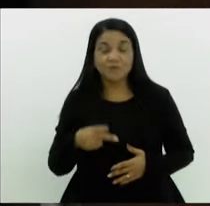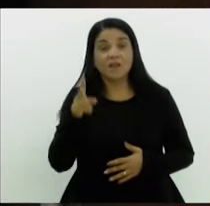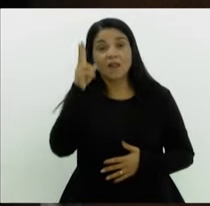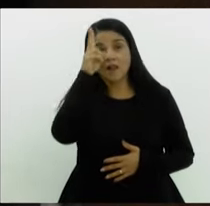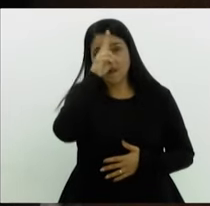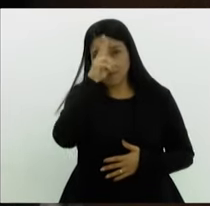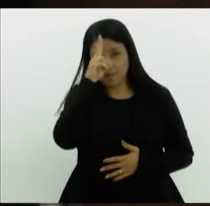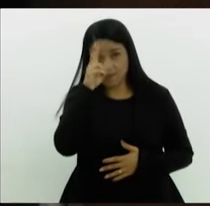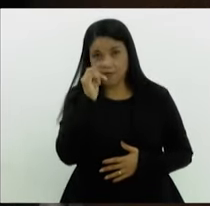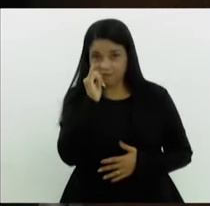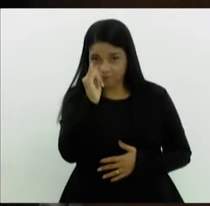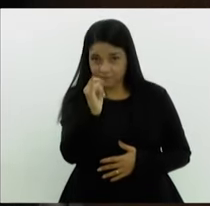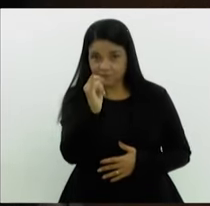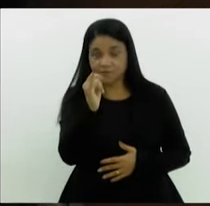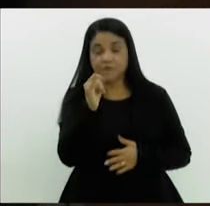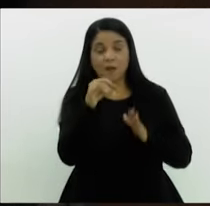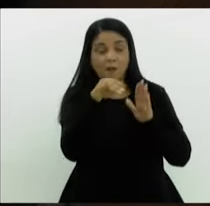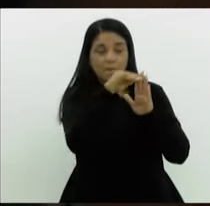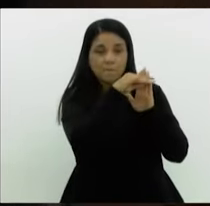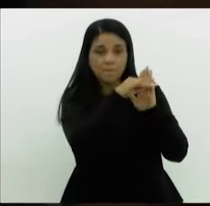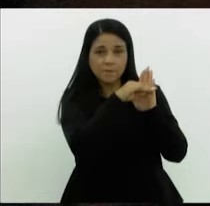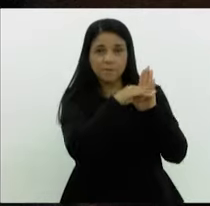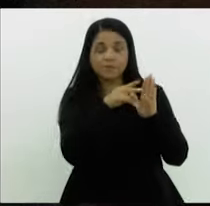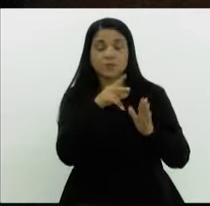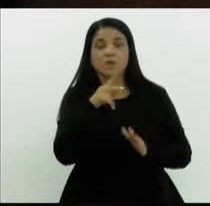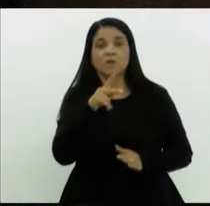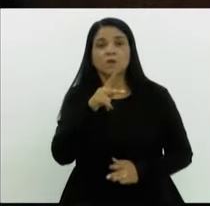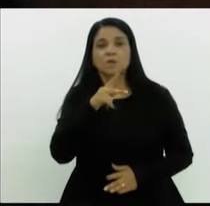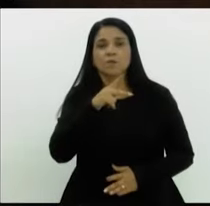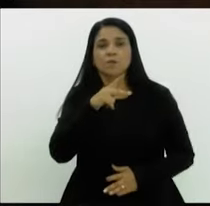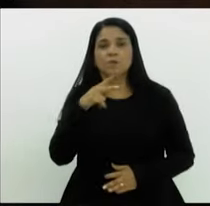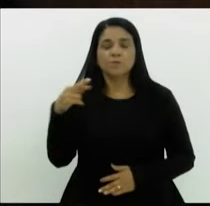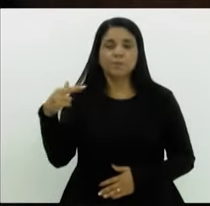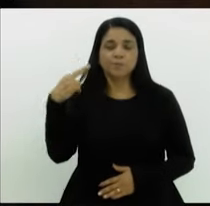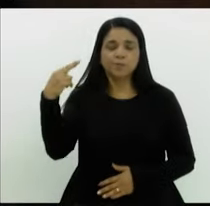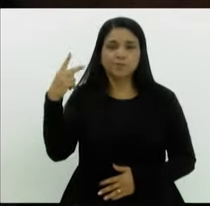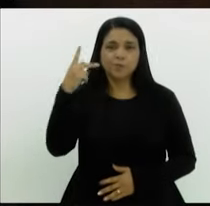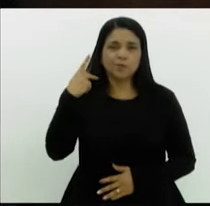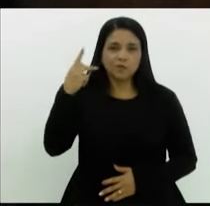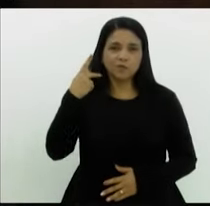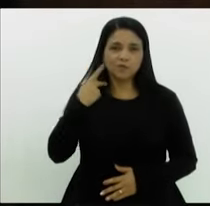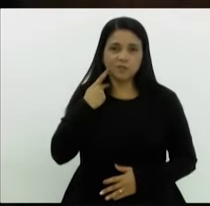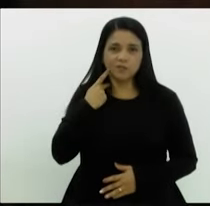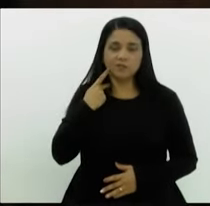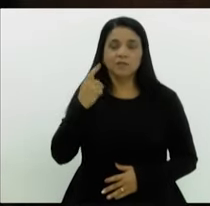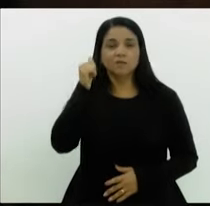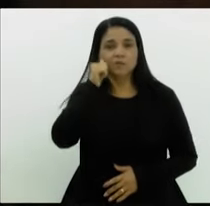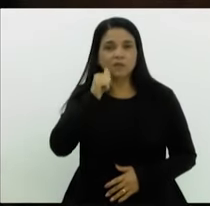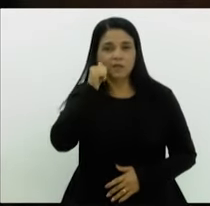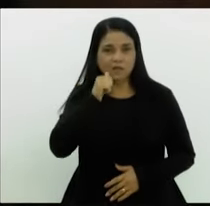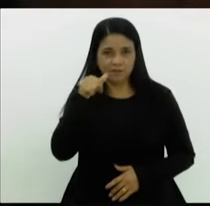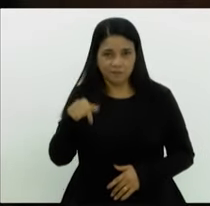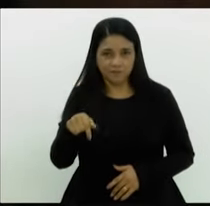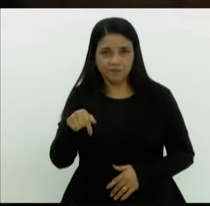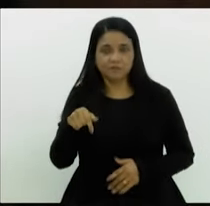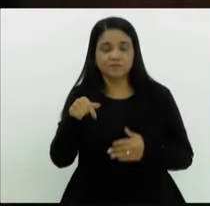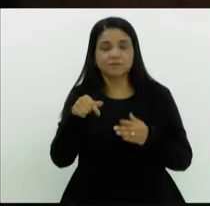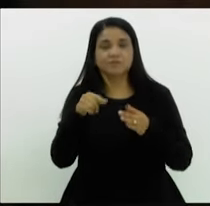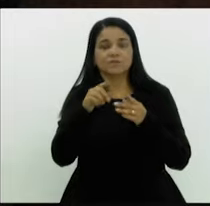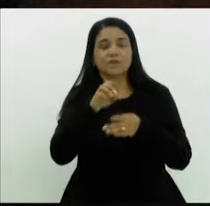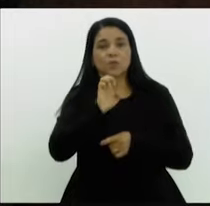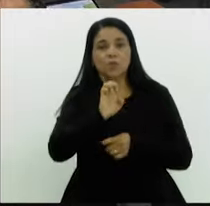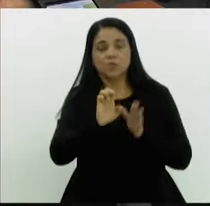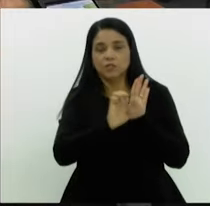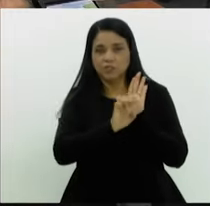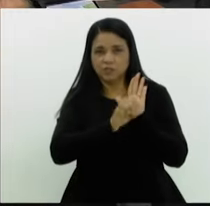lembrança de trazer a pauta à Procuradoria da Mulher para a escolha da procuradora dessa casa. Vamos abrir o edital, prazo para os candidatos